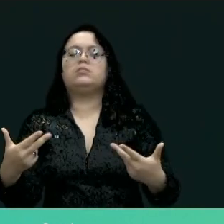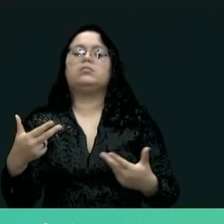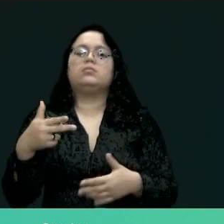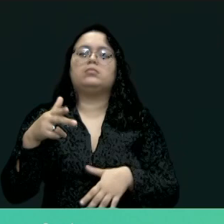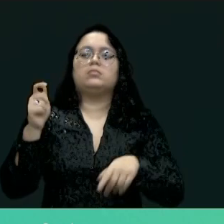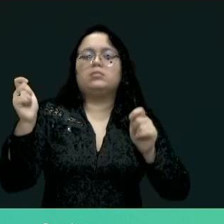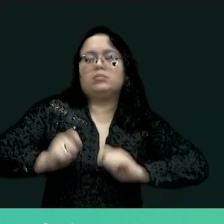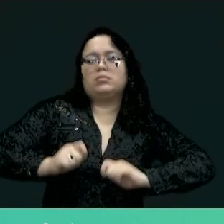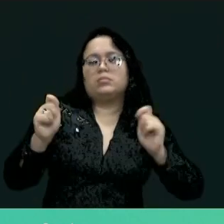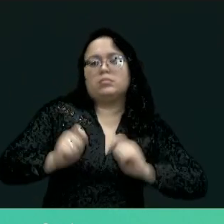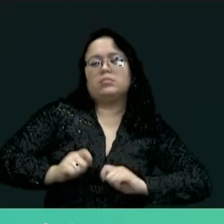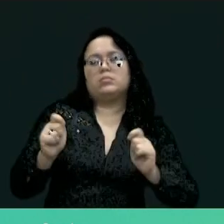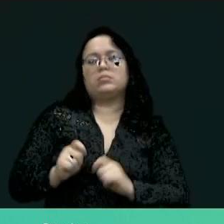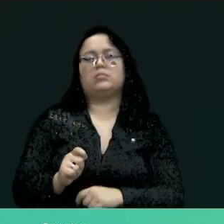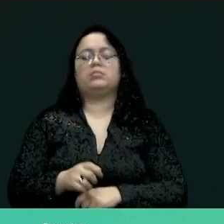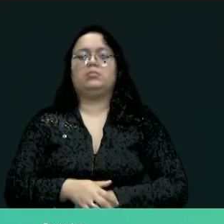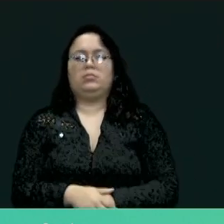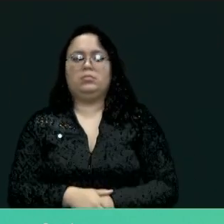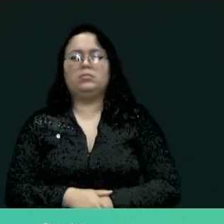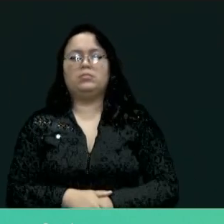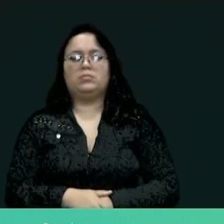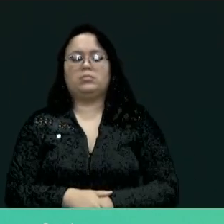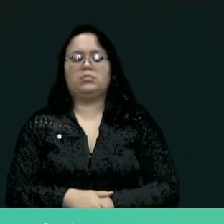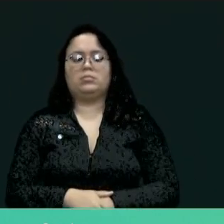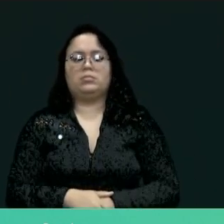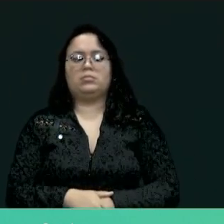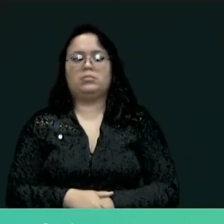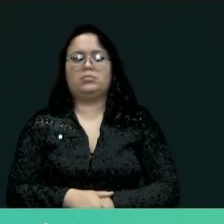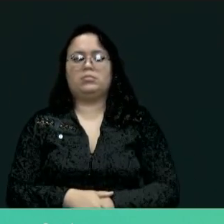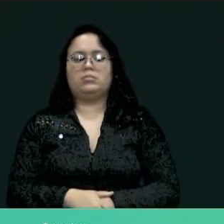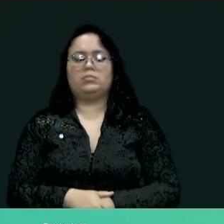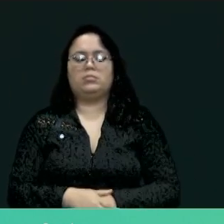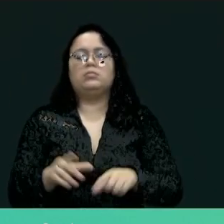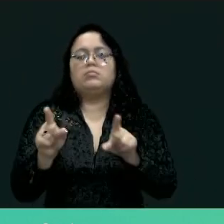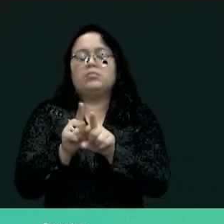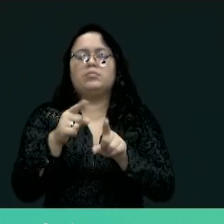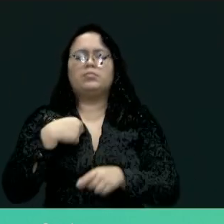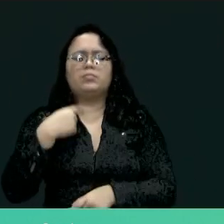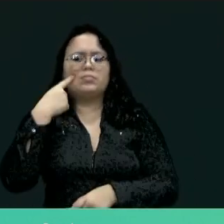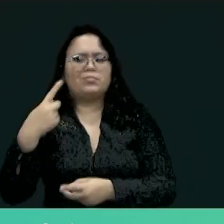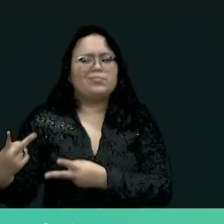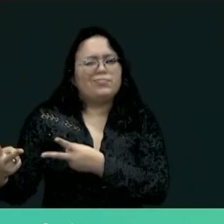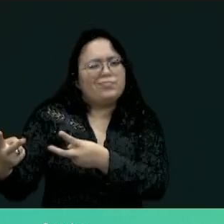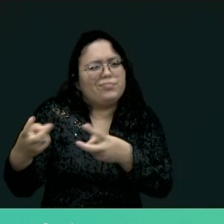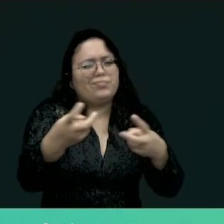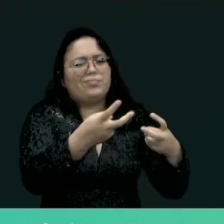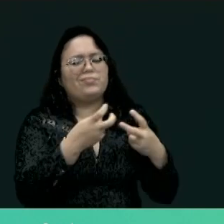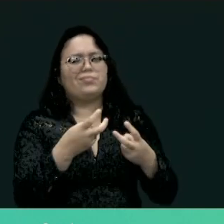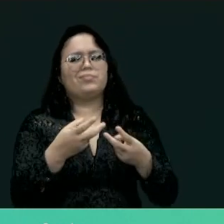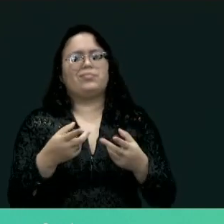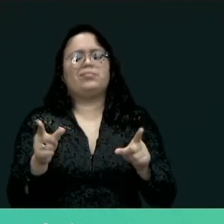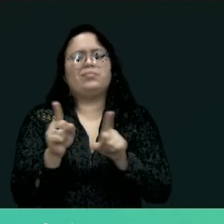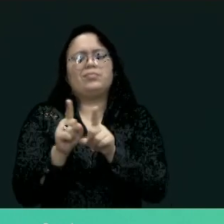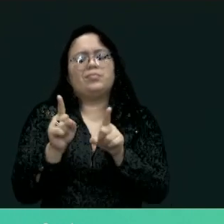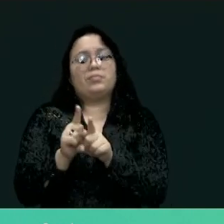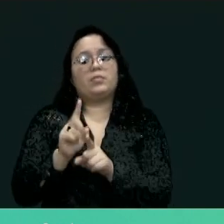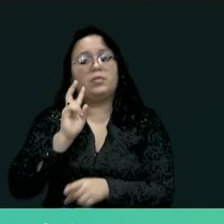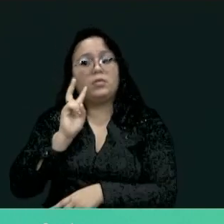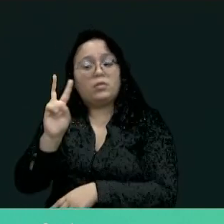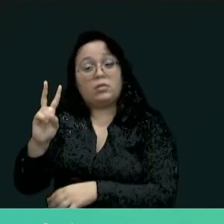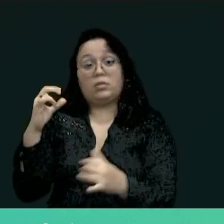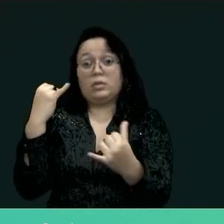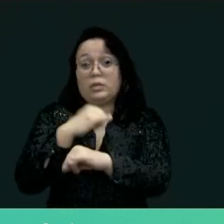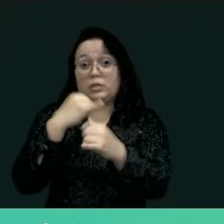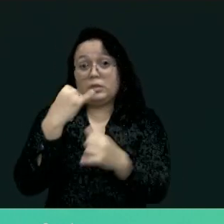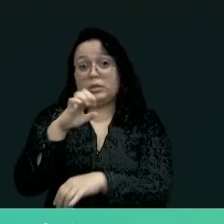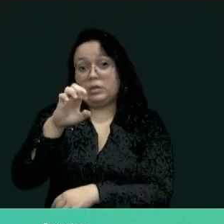possibilidades tecnológicas para a produção de energia renovável. Quando nós olhamos especificamente para a energia eólica, e aí